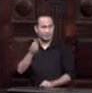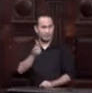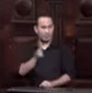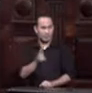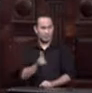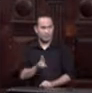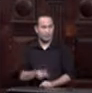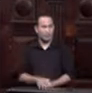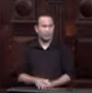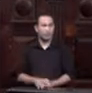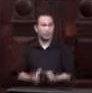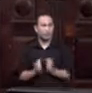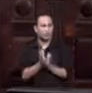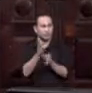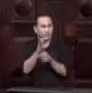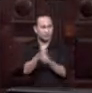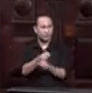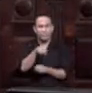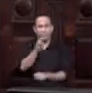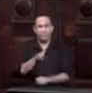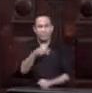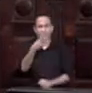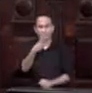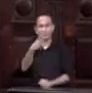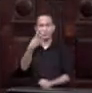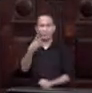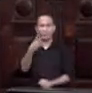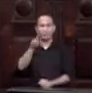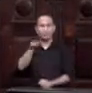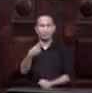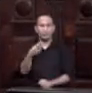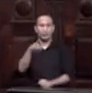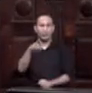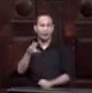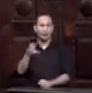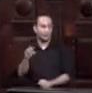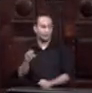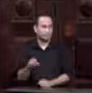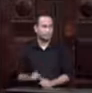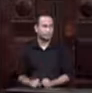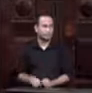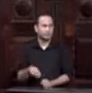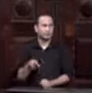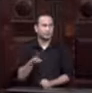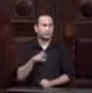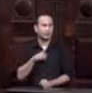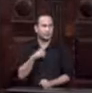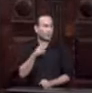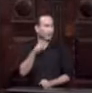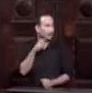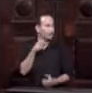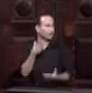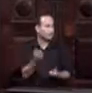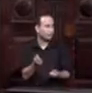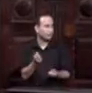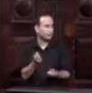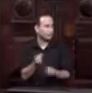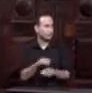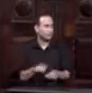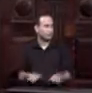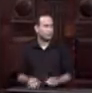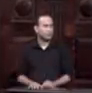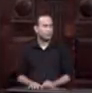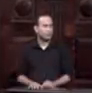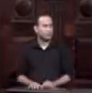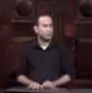no Tribunal de Contas é R$ 34.000, porque ele dobra com a verba de representação.